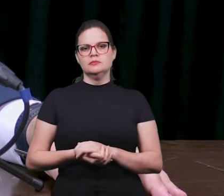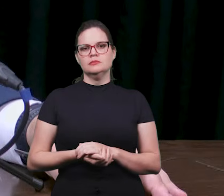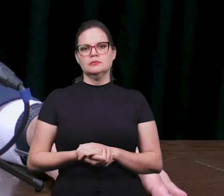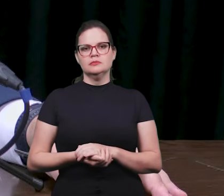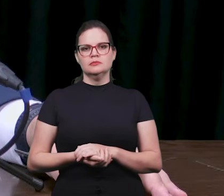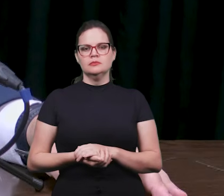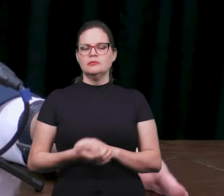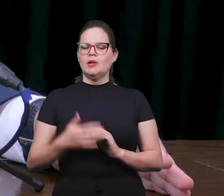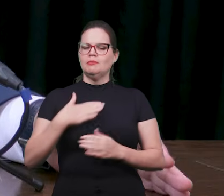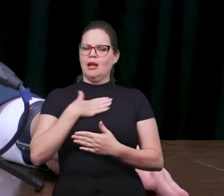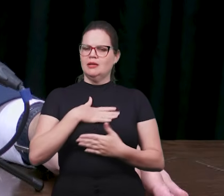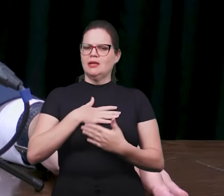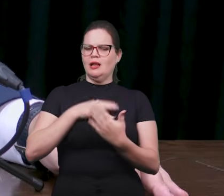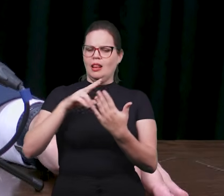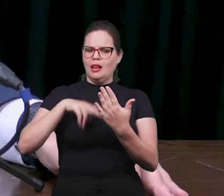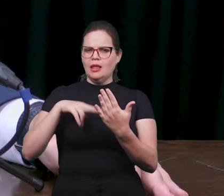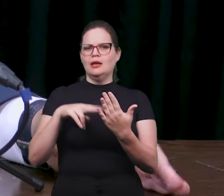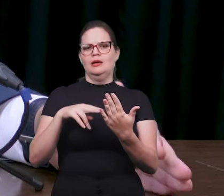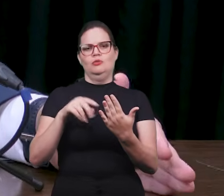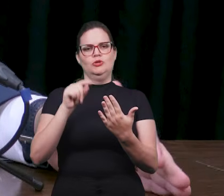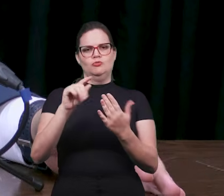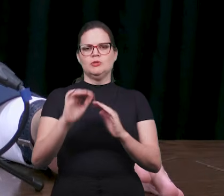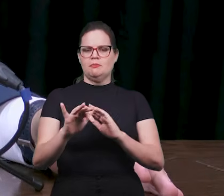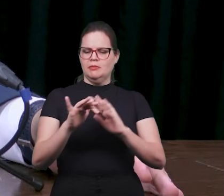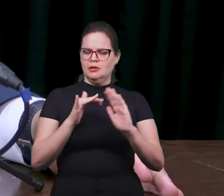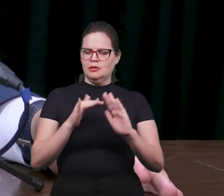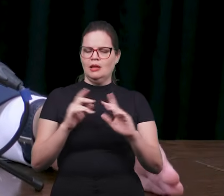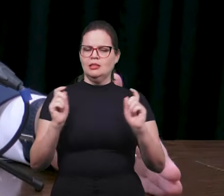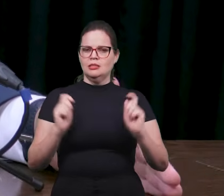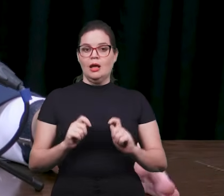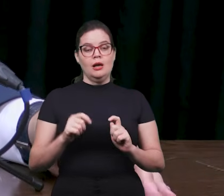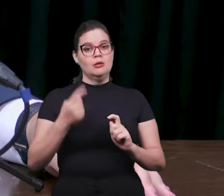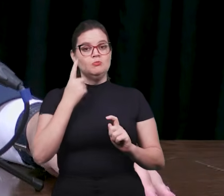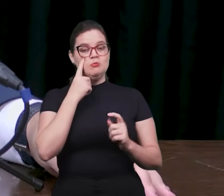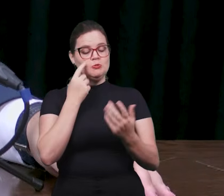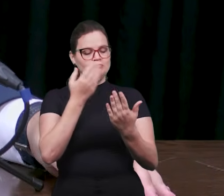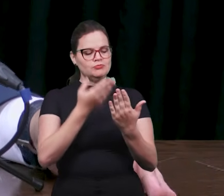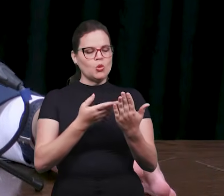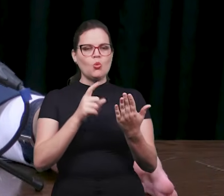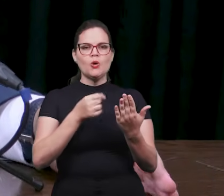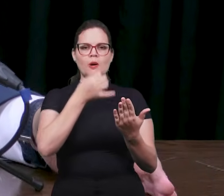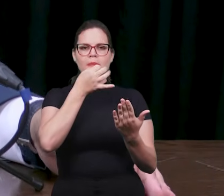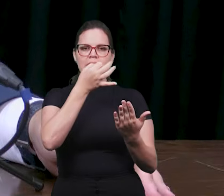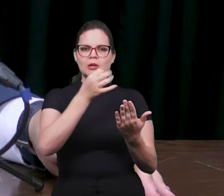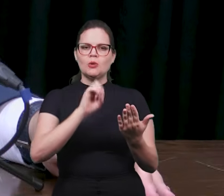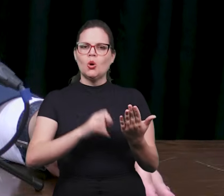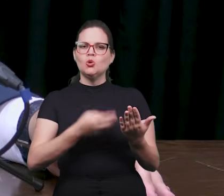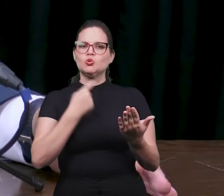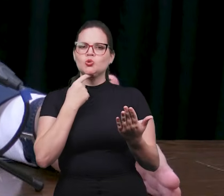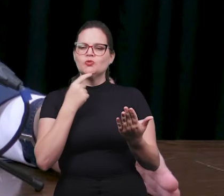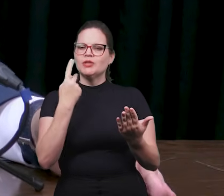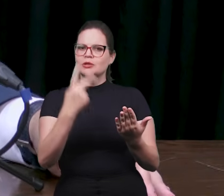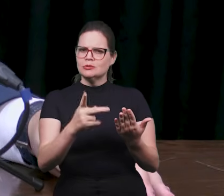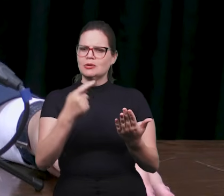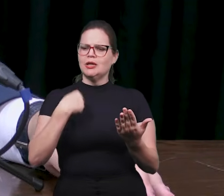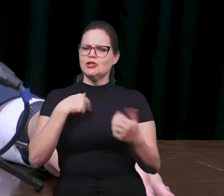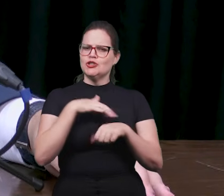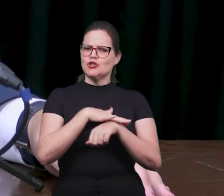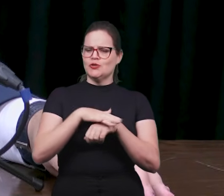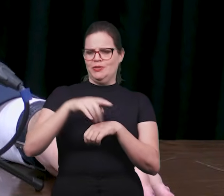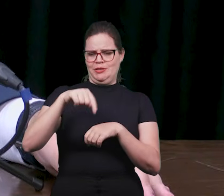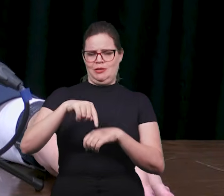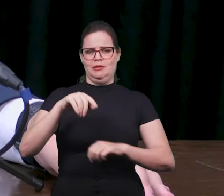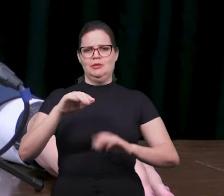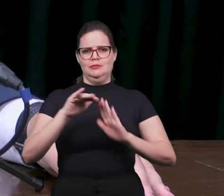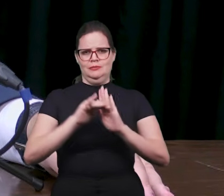momentododireito@presbiterio.org.br. Vai ser um prazer ler e atender aquilo que muitas vezes pode ser a sua dúvida para tratarmos aqui no